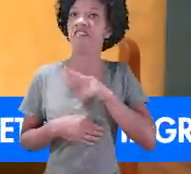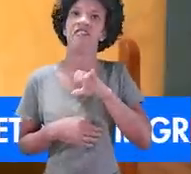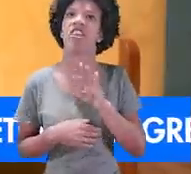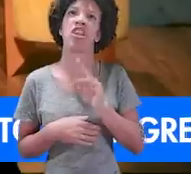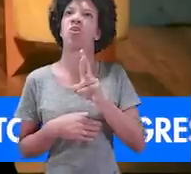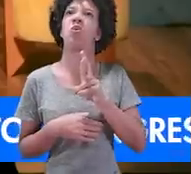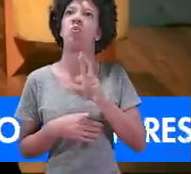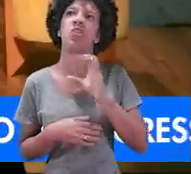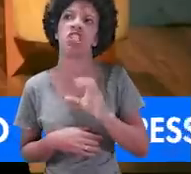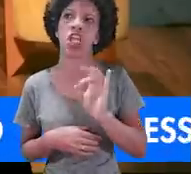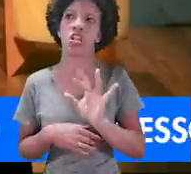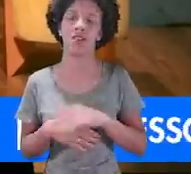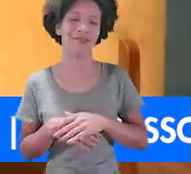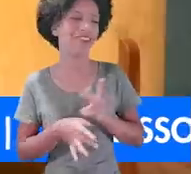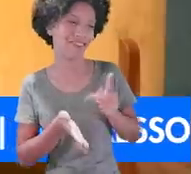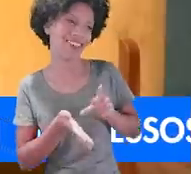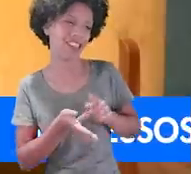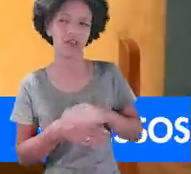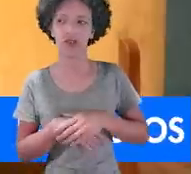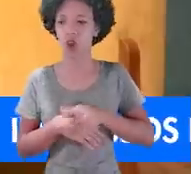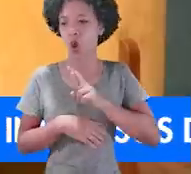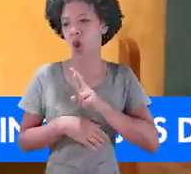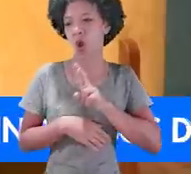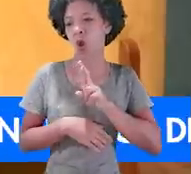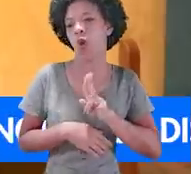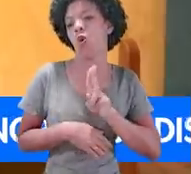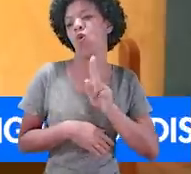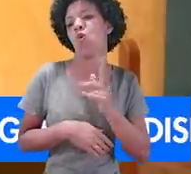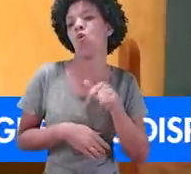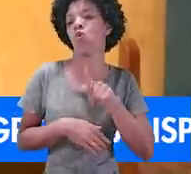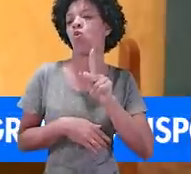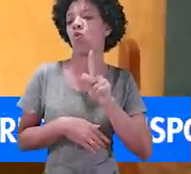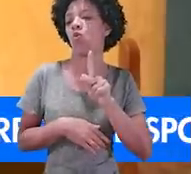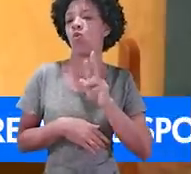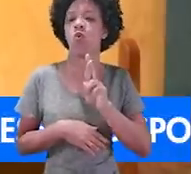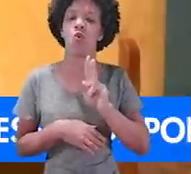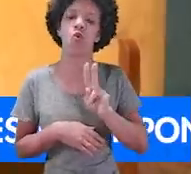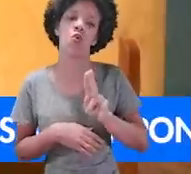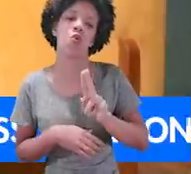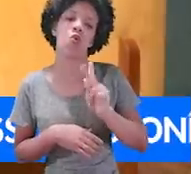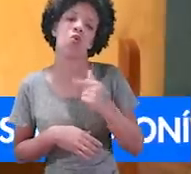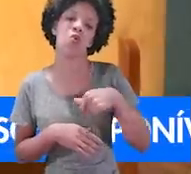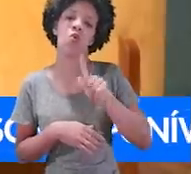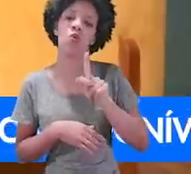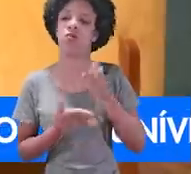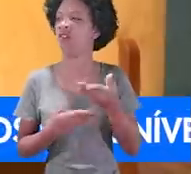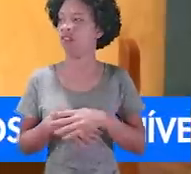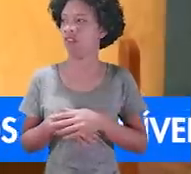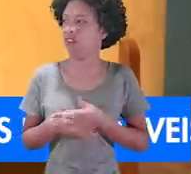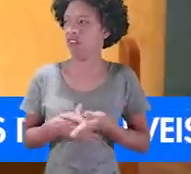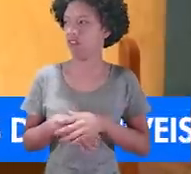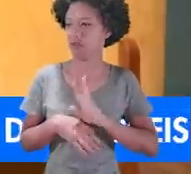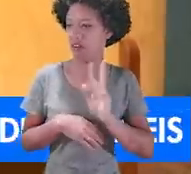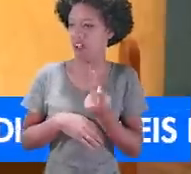com C mudo. É verdade, falei errado. É tipo Hugo. Qual é o seu nome? Hugo, com H.